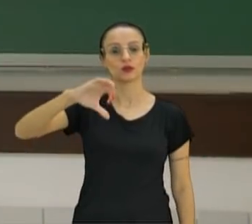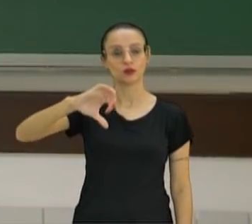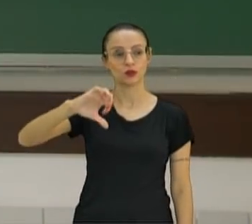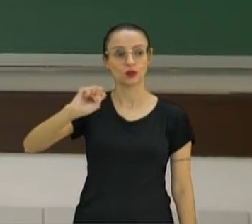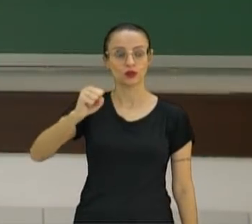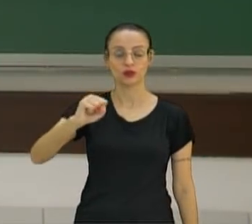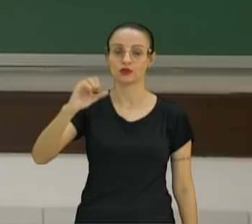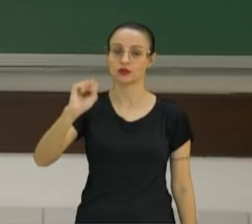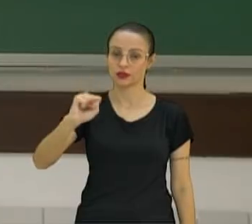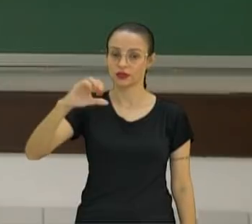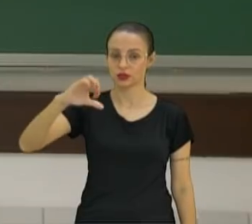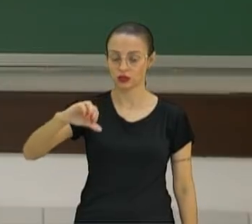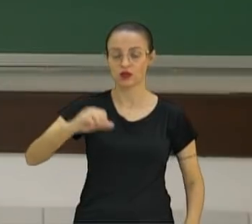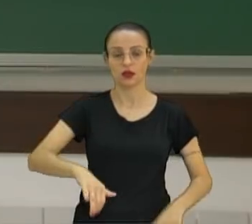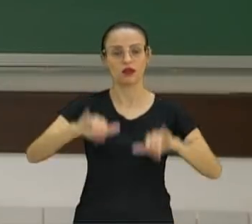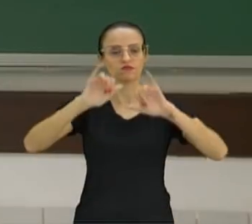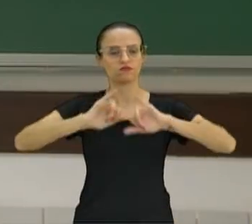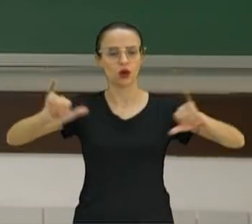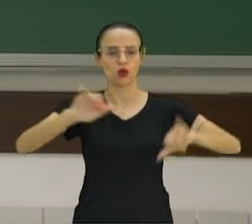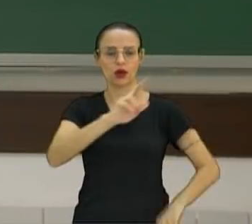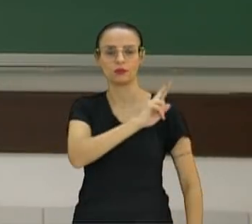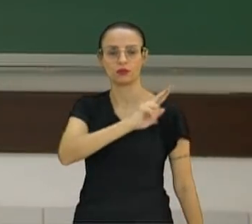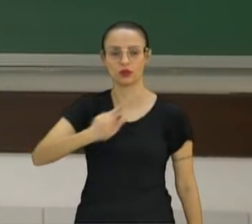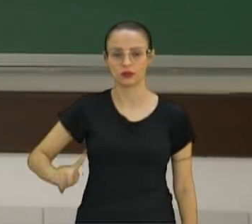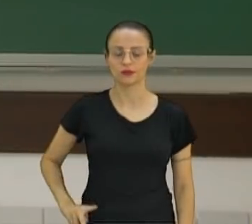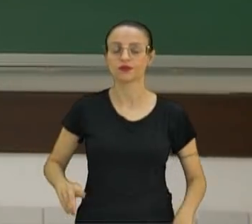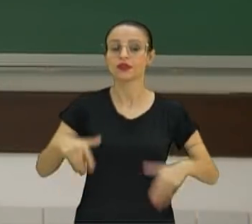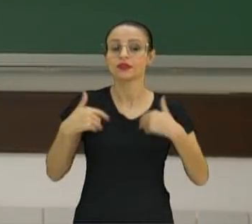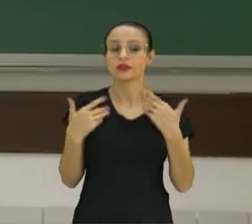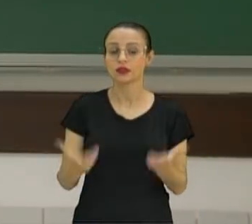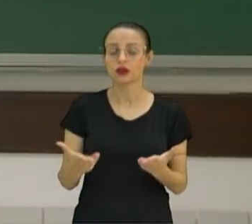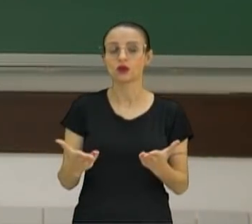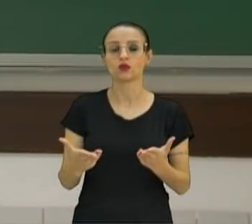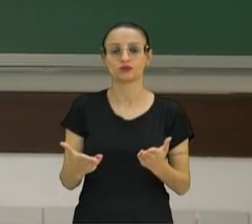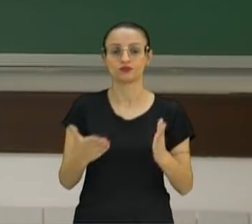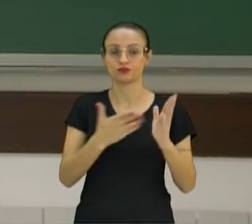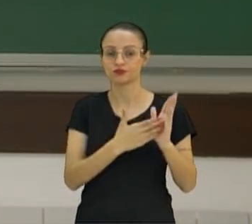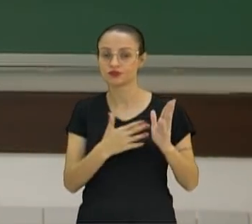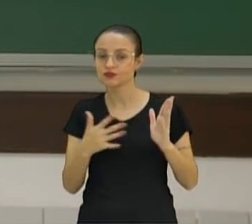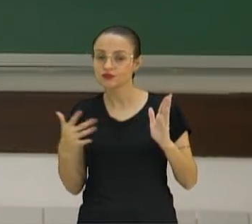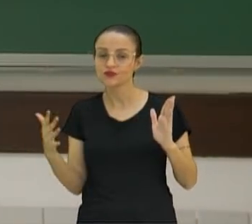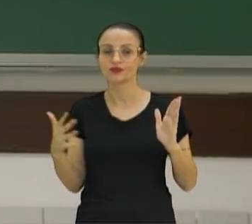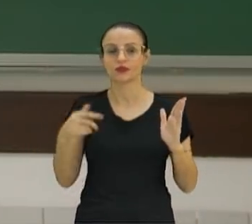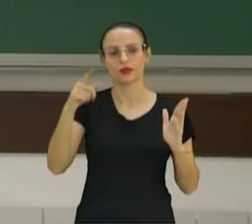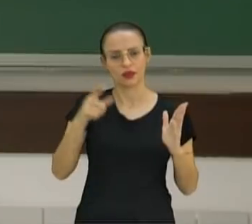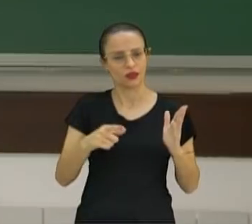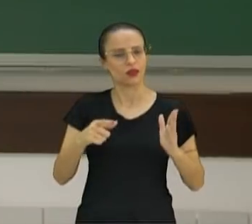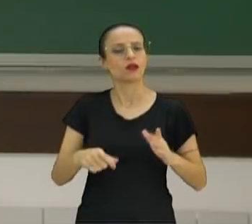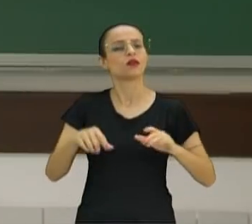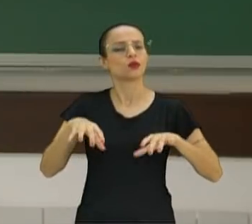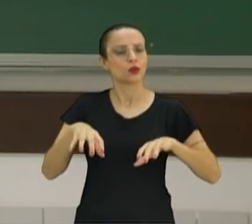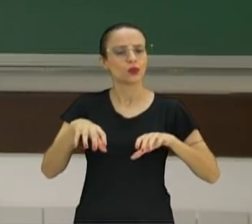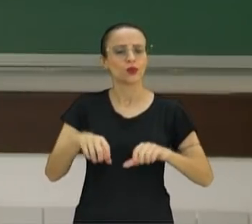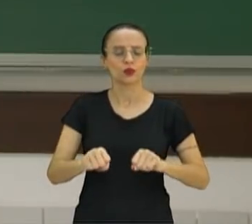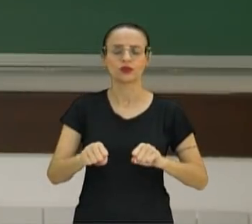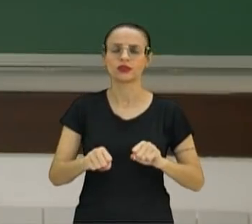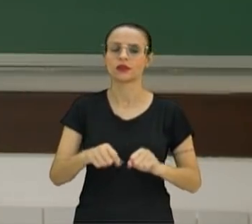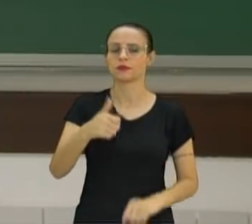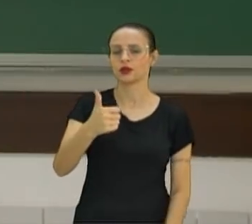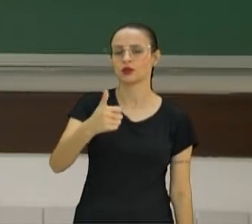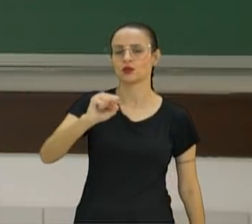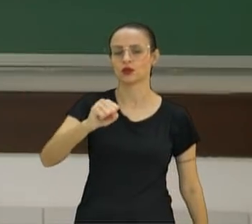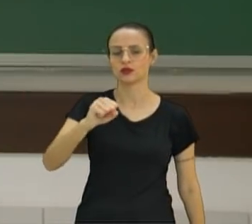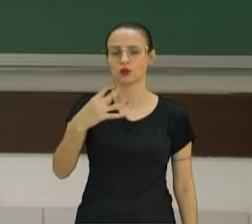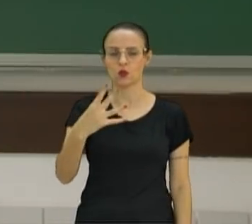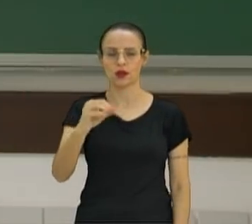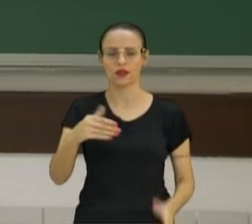a proclamação da República. Então, os primeiros anos do reinado é a consolidação, 1840